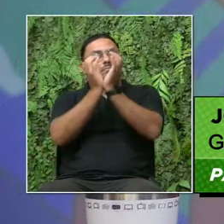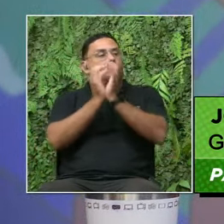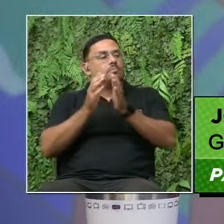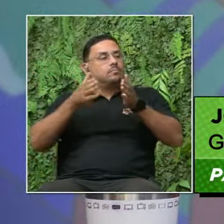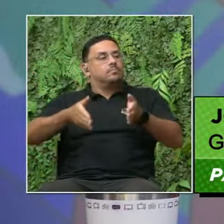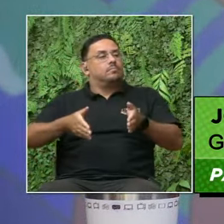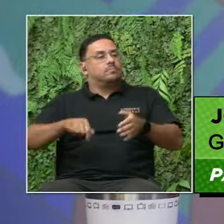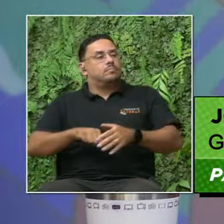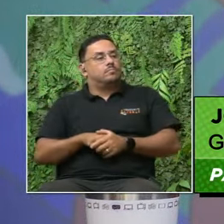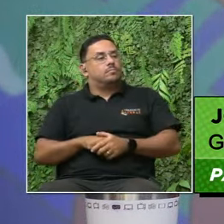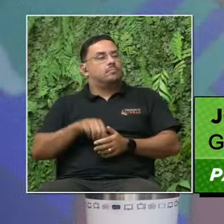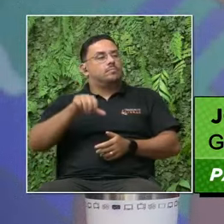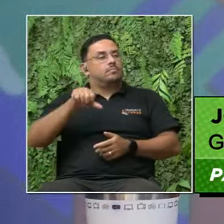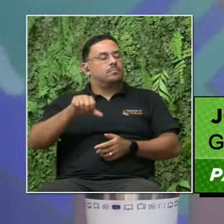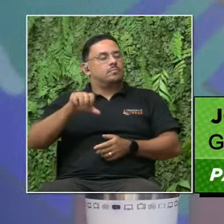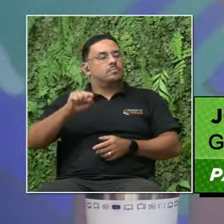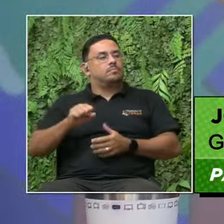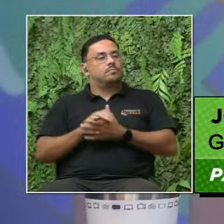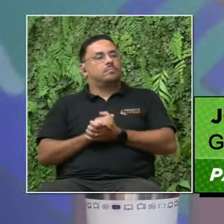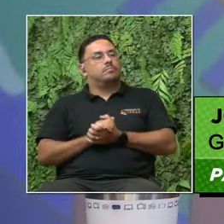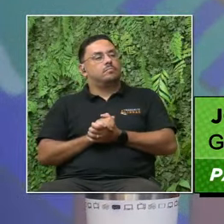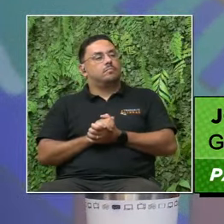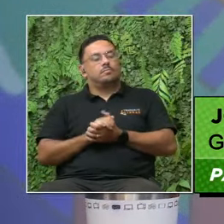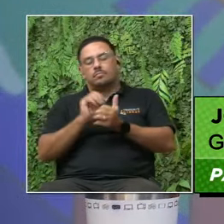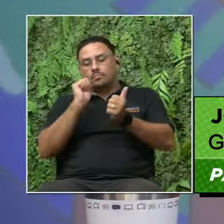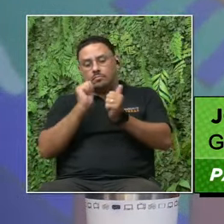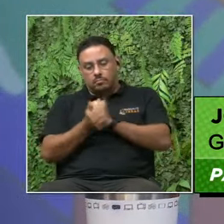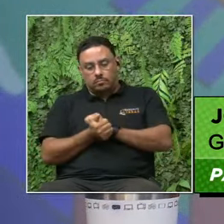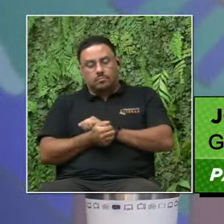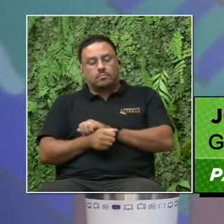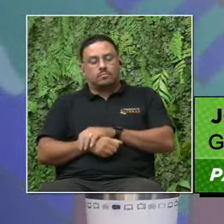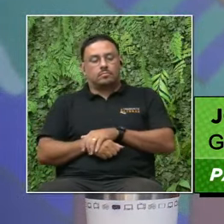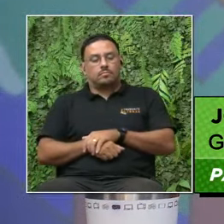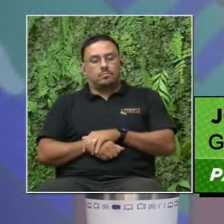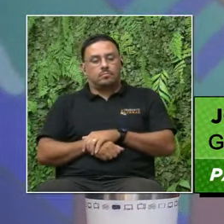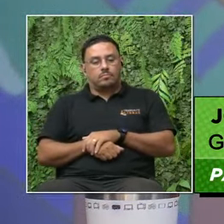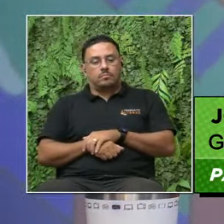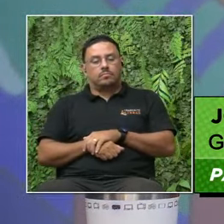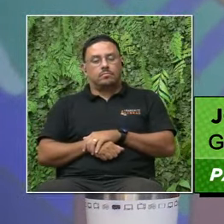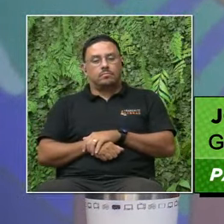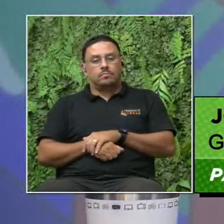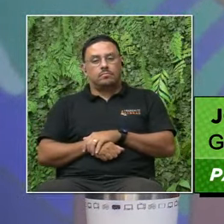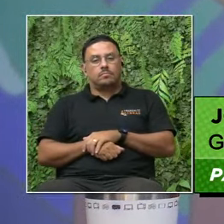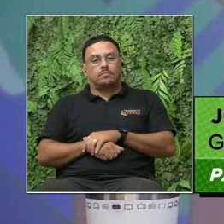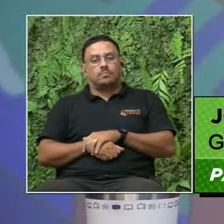aqui porque tem 98 ag também né que botou o time na final como é que